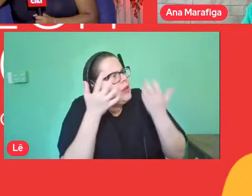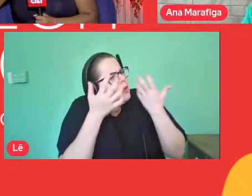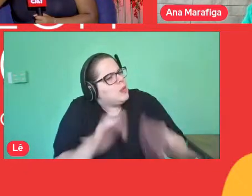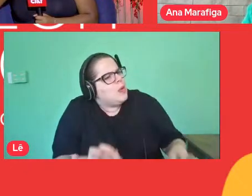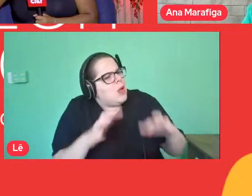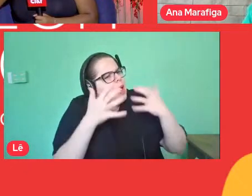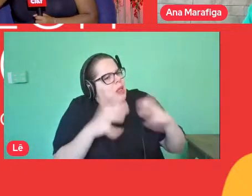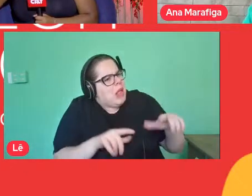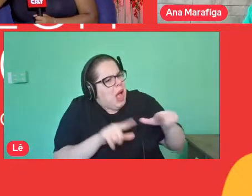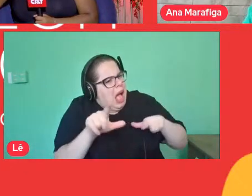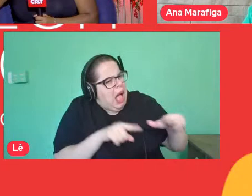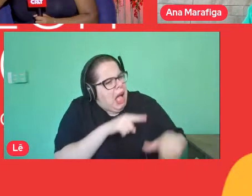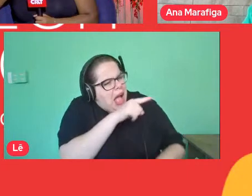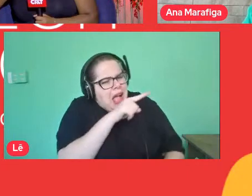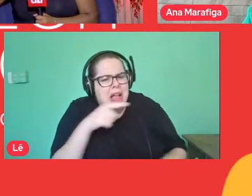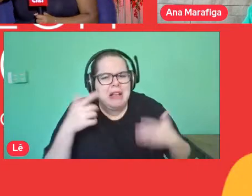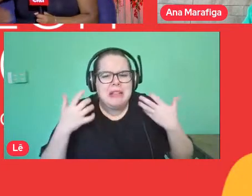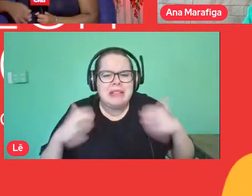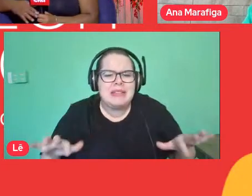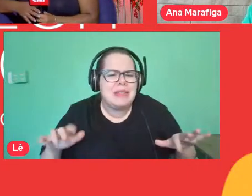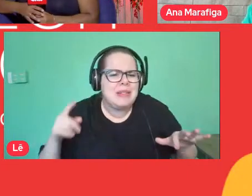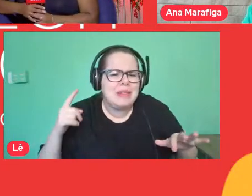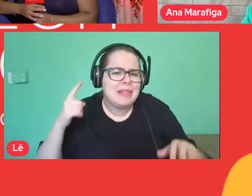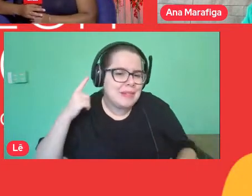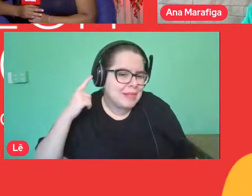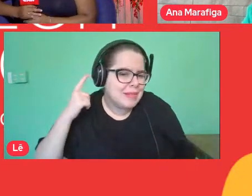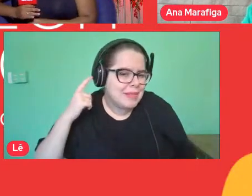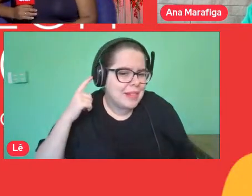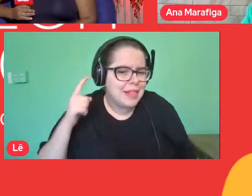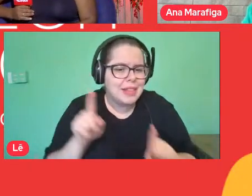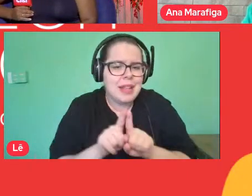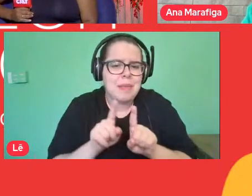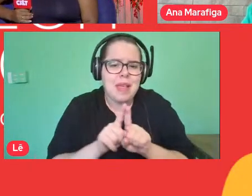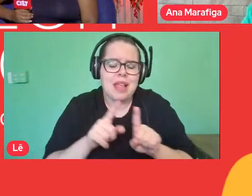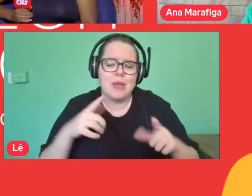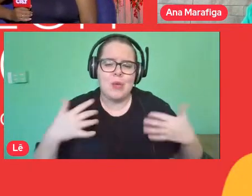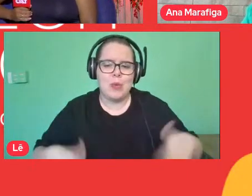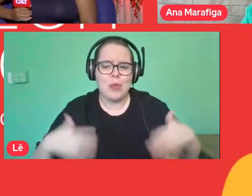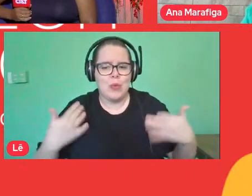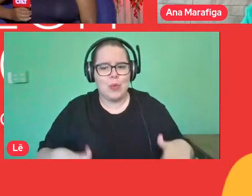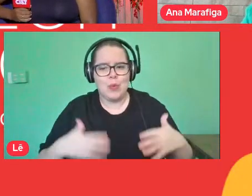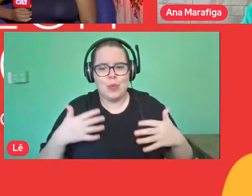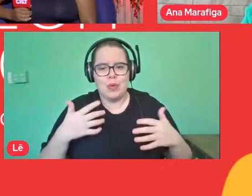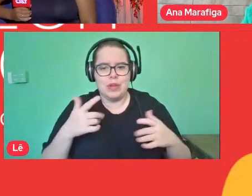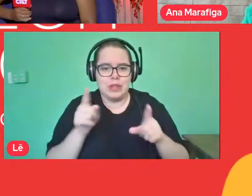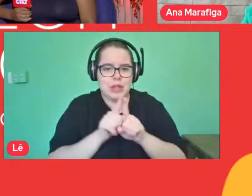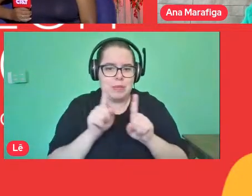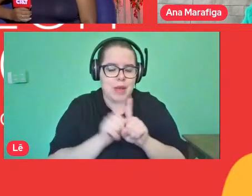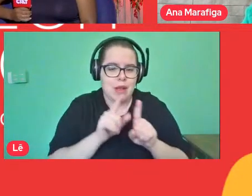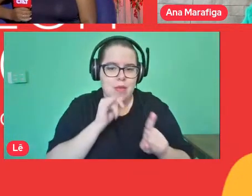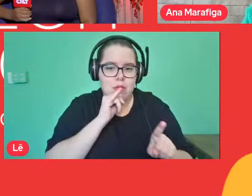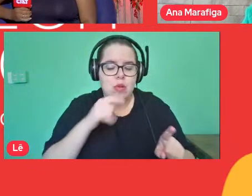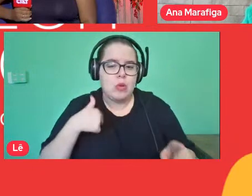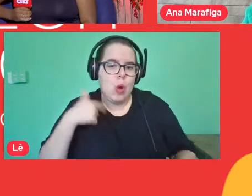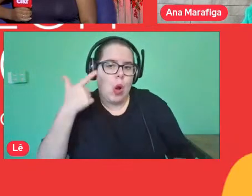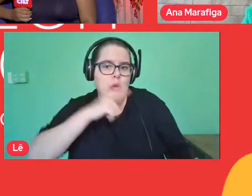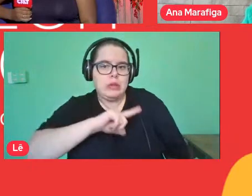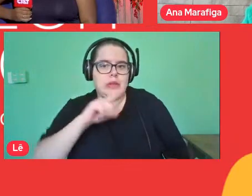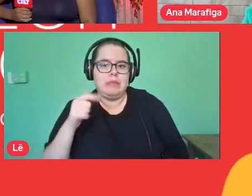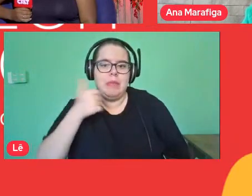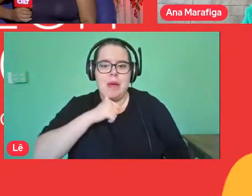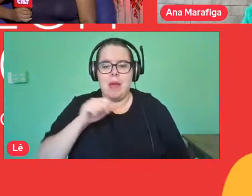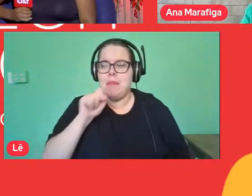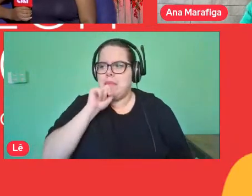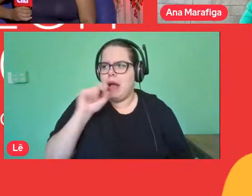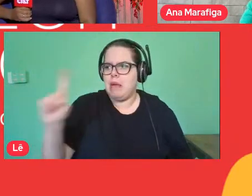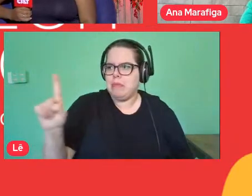Isso é trabalhar? Eu não quero ser desse jeito, né? Trabalhar é tão desequilibrado assim, né? É tão difícil que eu não posso ter minha mãe próxima, porque só o que